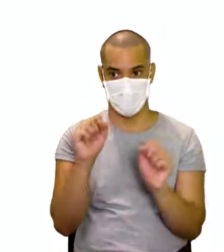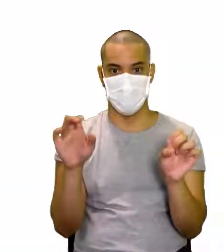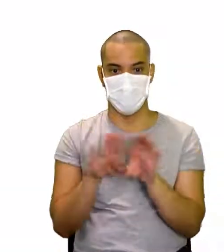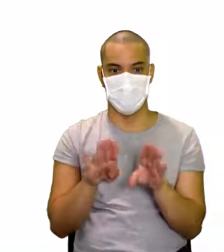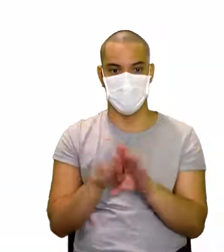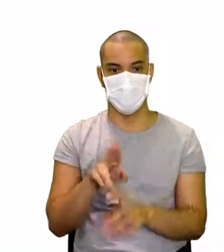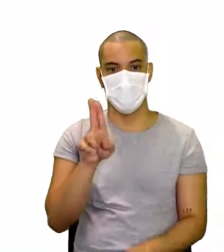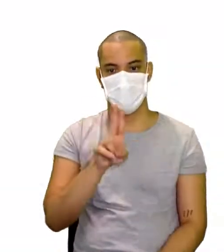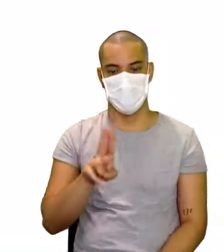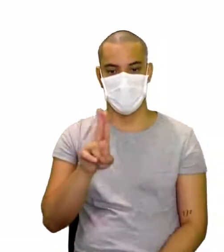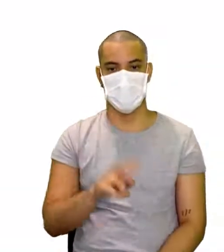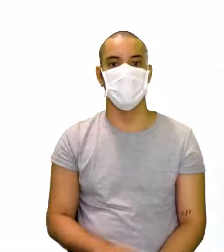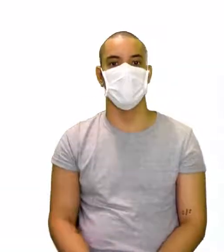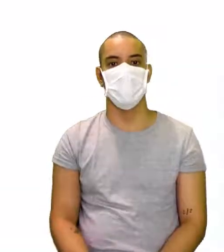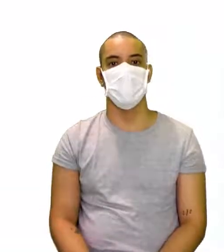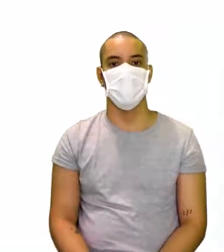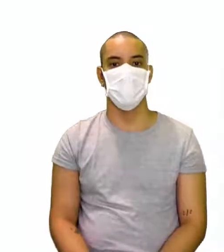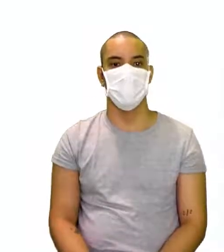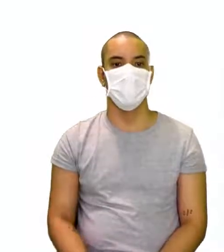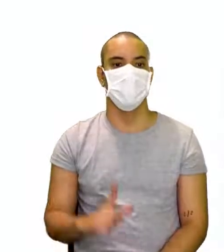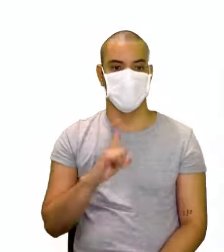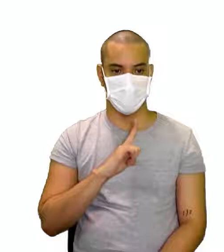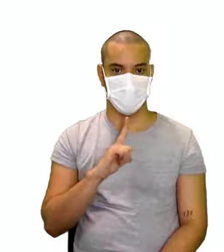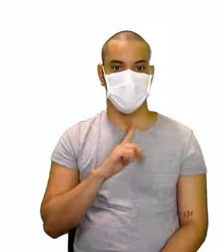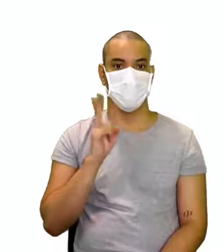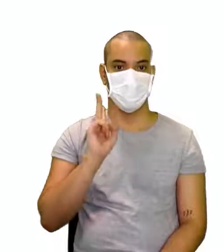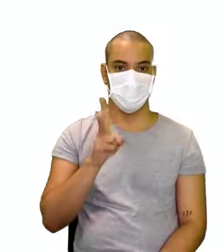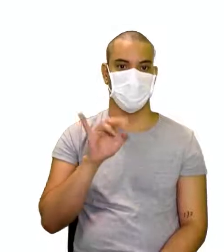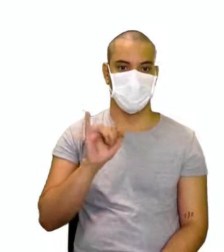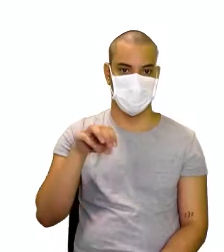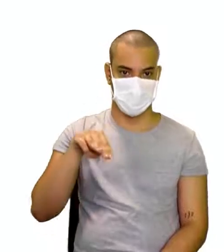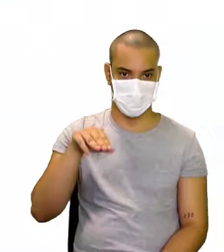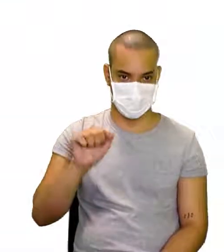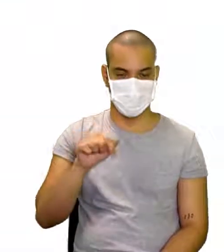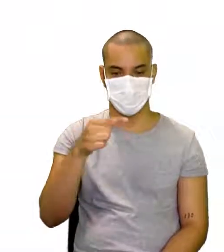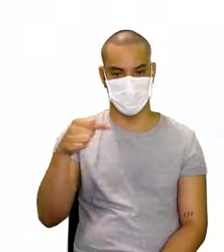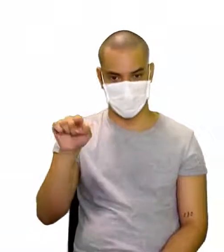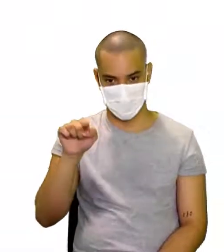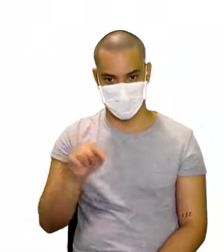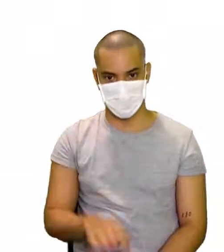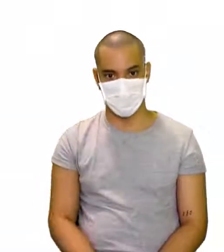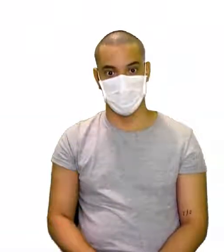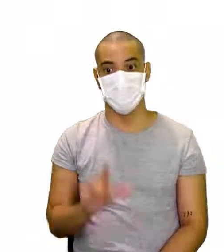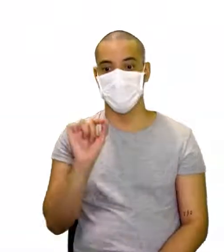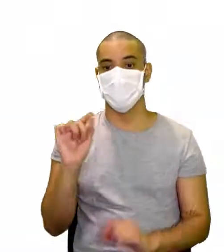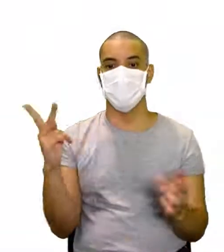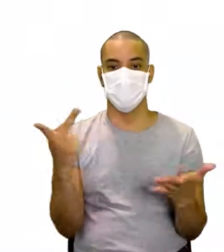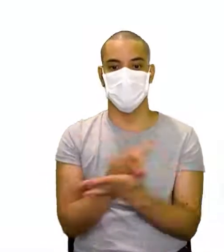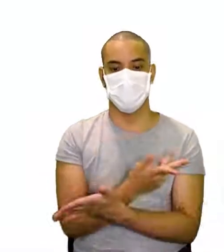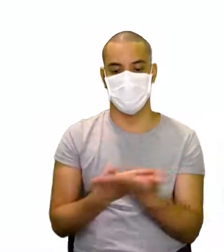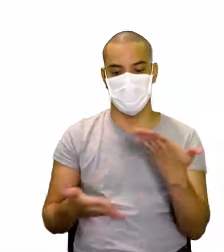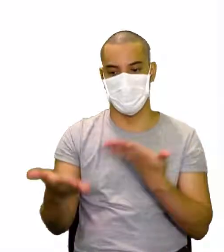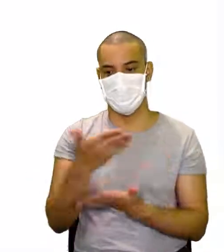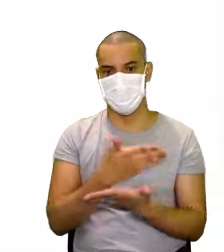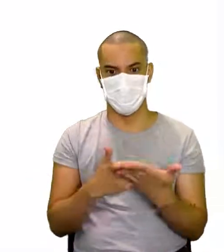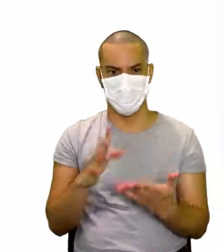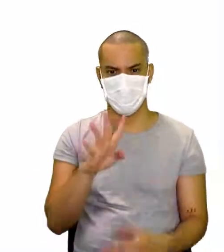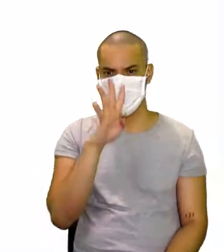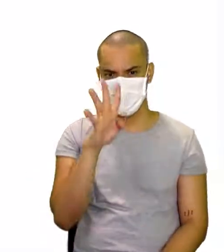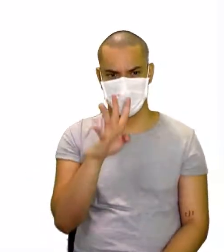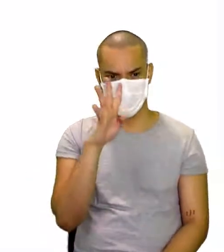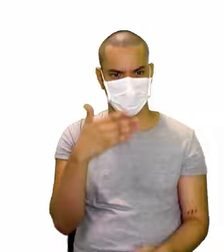Olha só, a gente tem aqui nosso ímã de novo. E o que acontece? Essa interação, ela é feita de qualquer